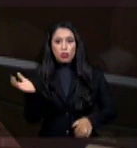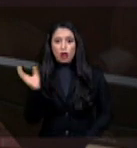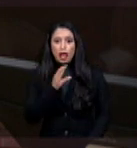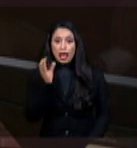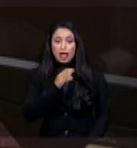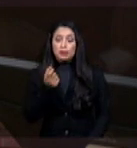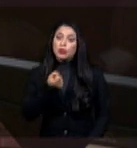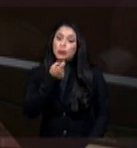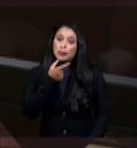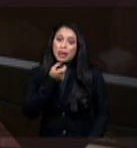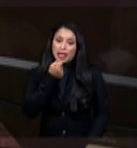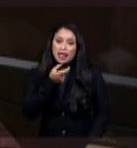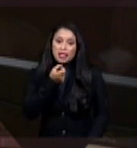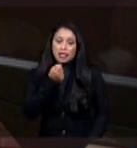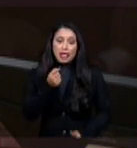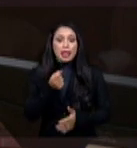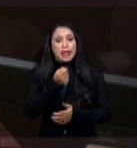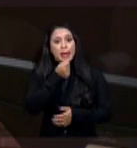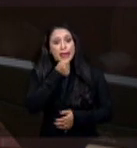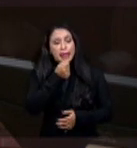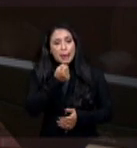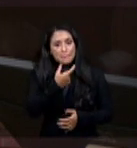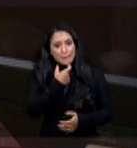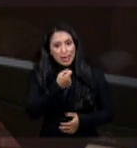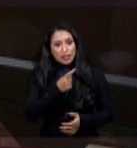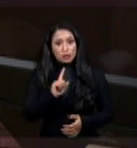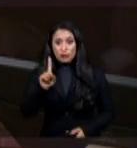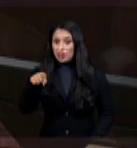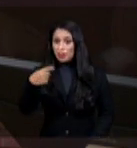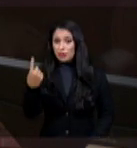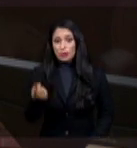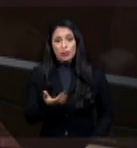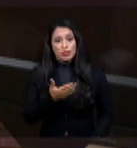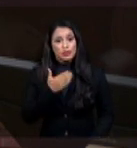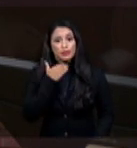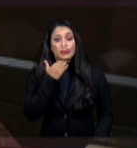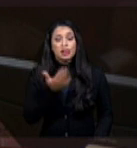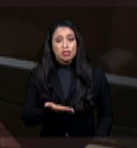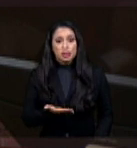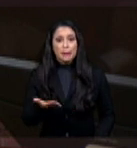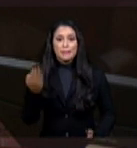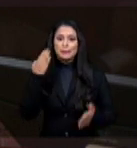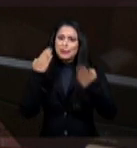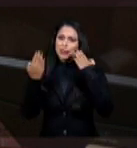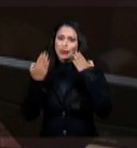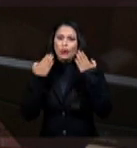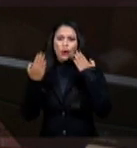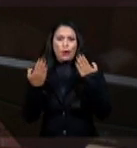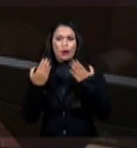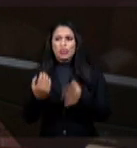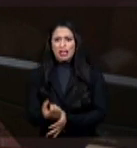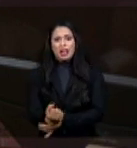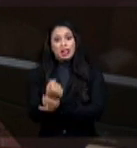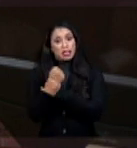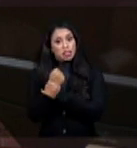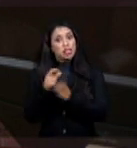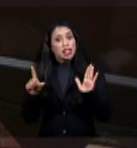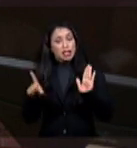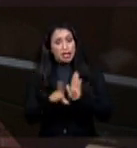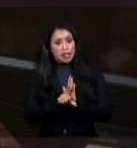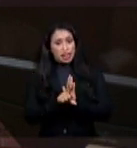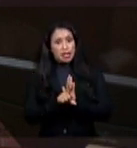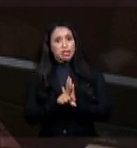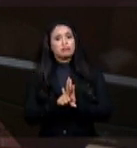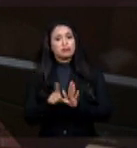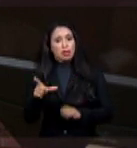que, depois de um certo tempo, às vezes, já não fazem efeito. No caso do atendimento psicológico, é outra garantia dada pela lei do minuto